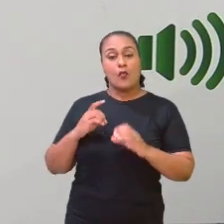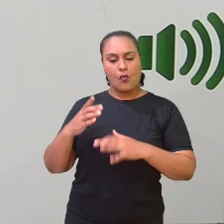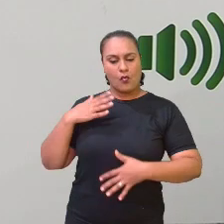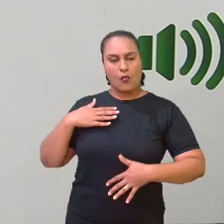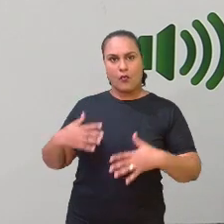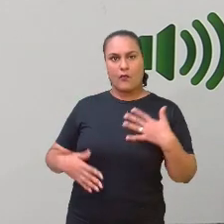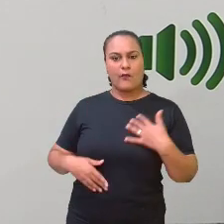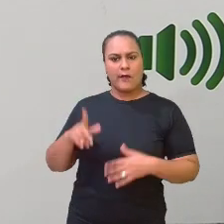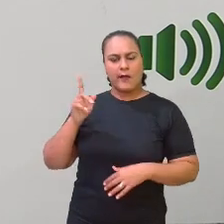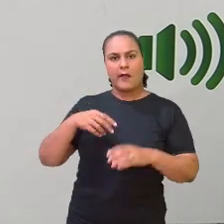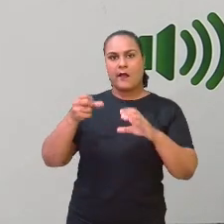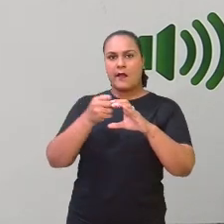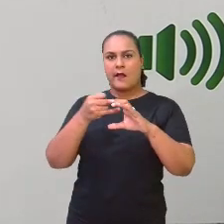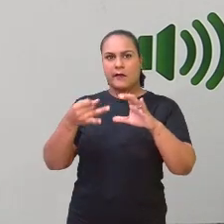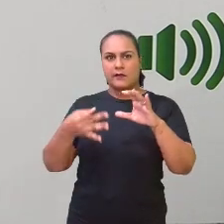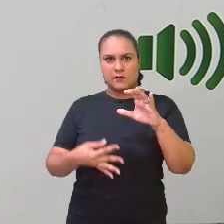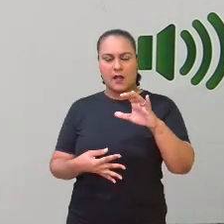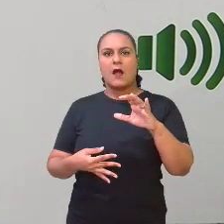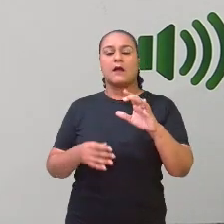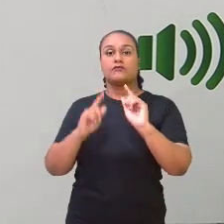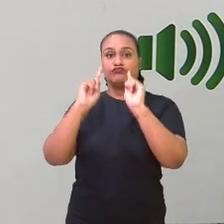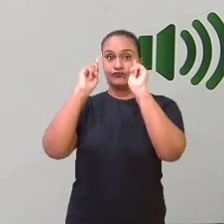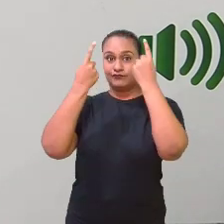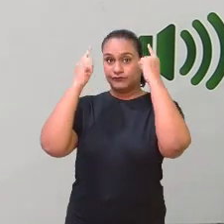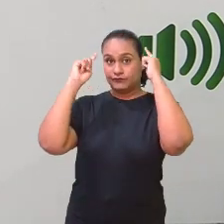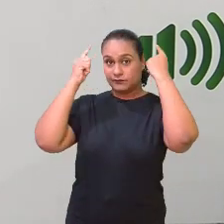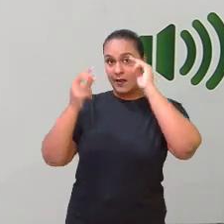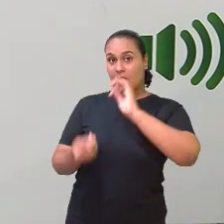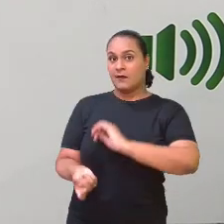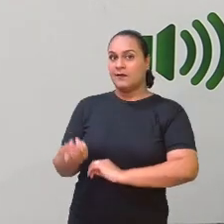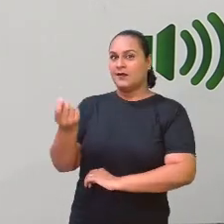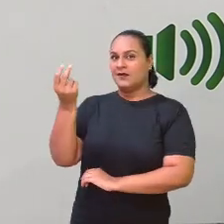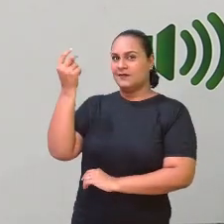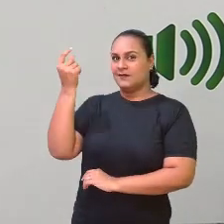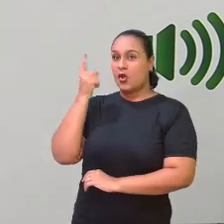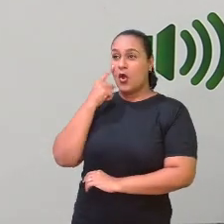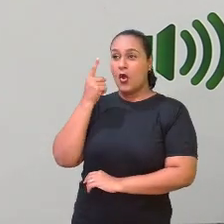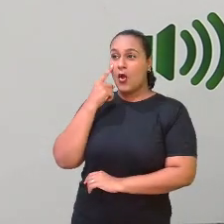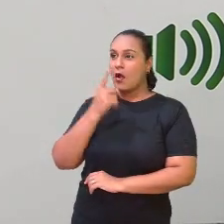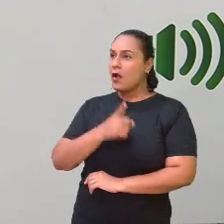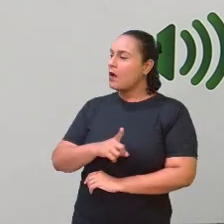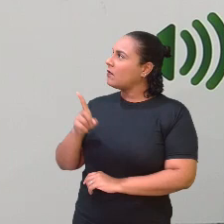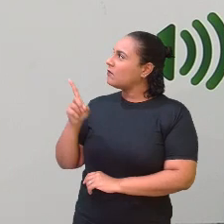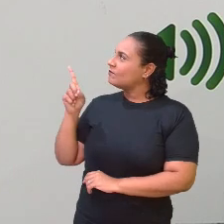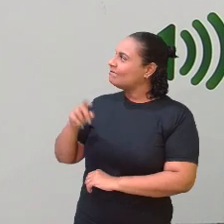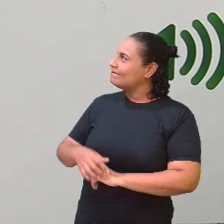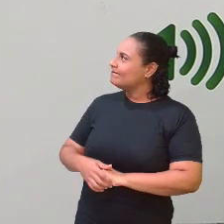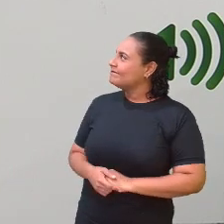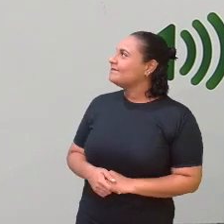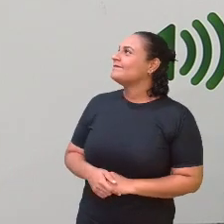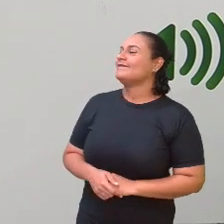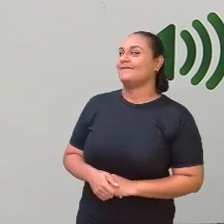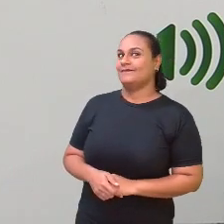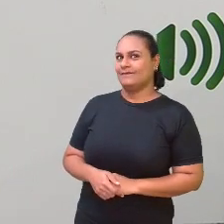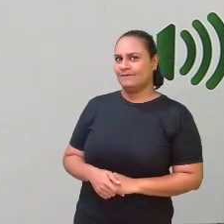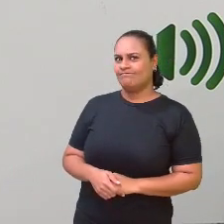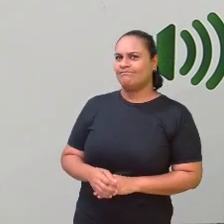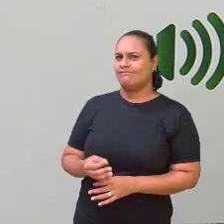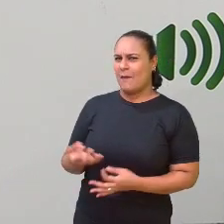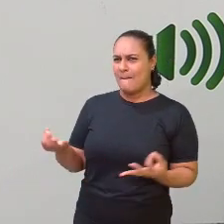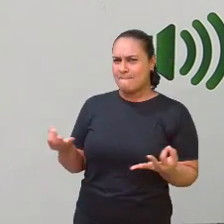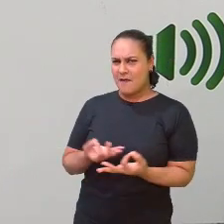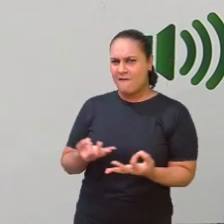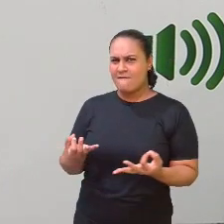era uma característica da Grécia Antiga. Veja só essa escultura, como ela está